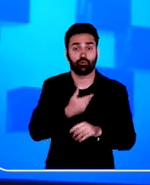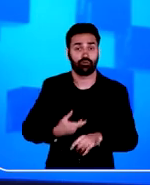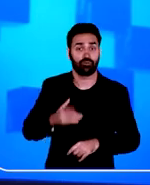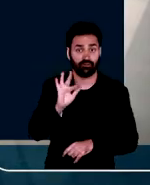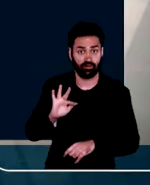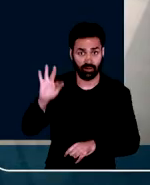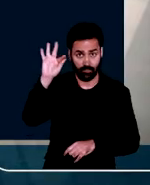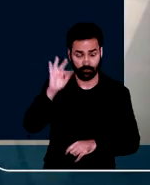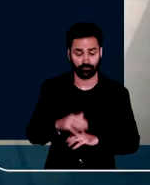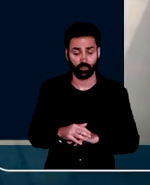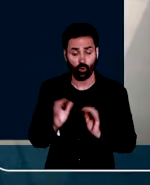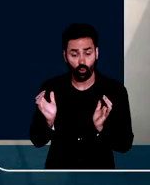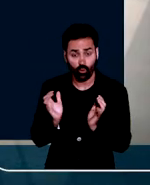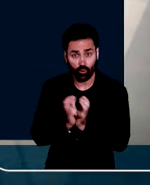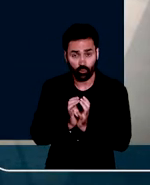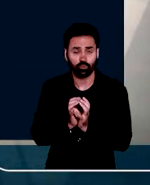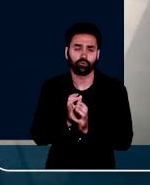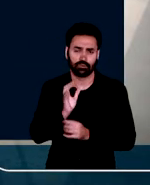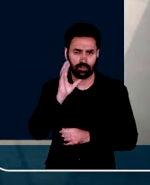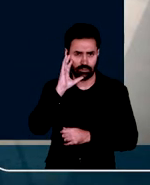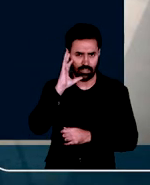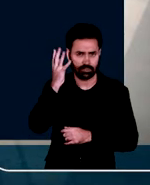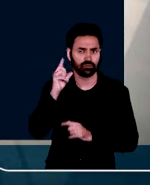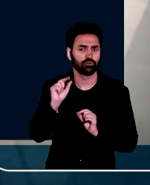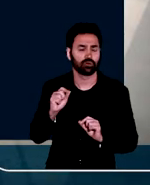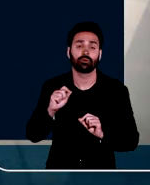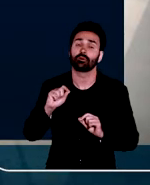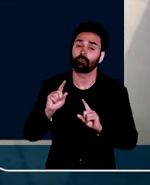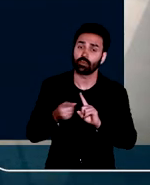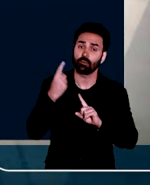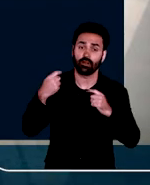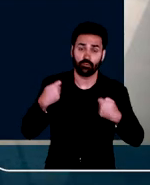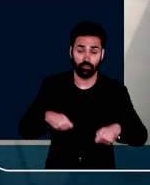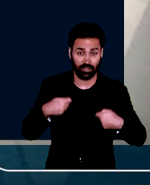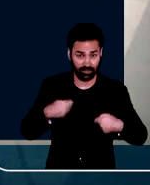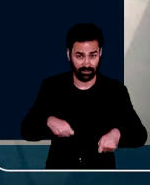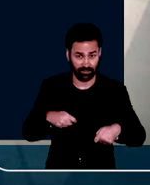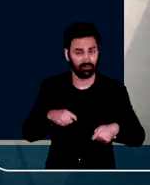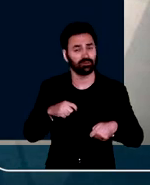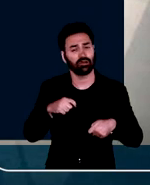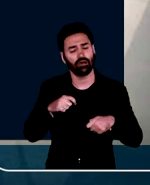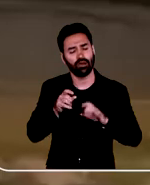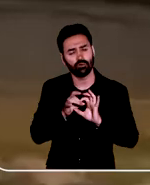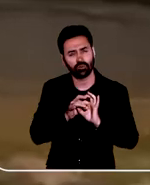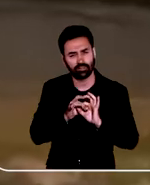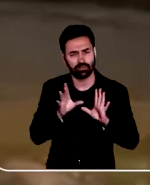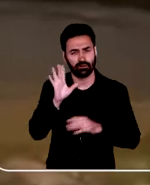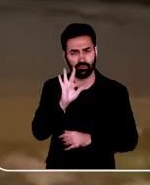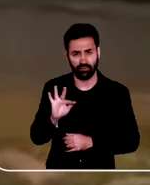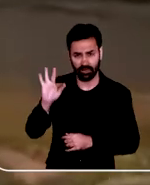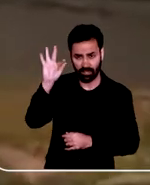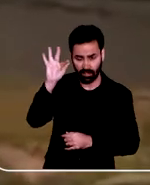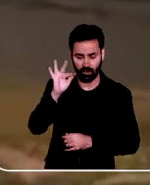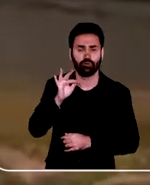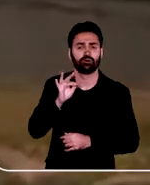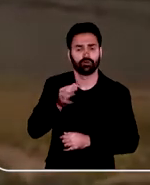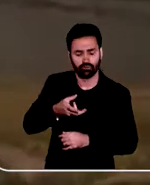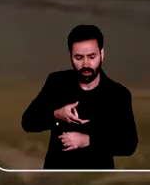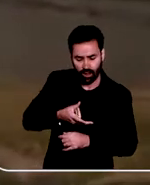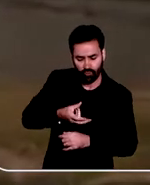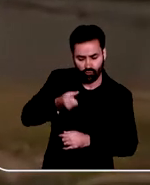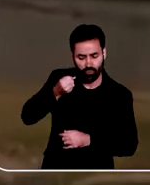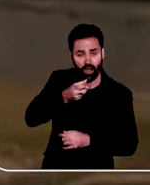Federal o entendimento do colegiado foi o de que é indispensável a autorização Federal para a utilização de água